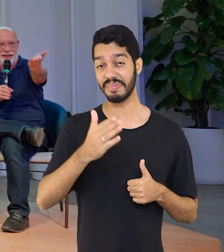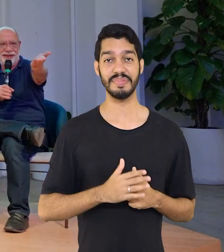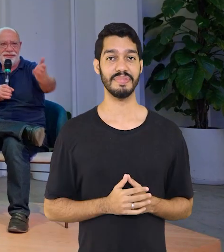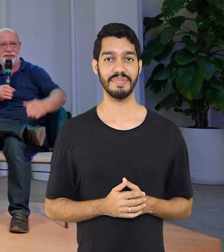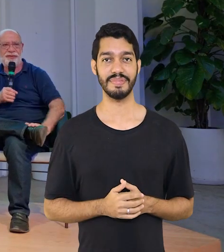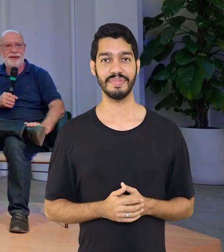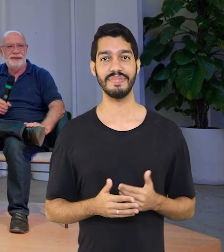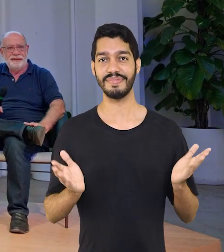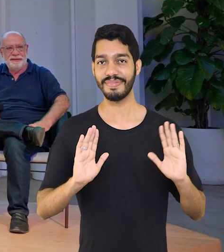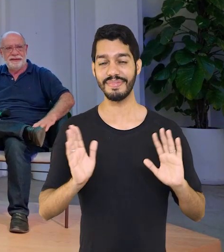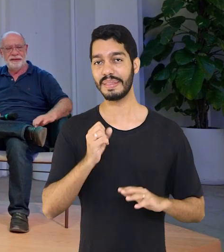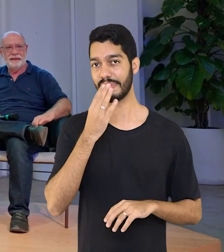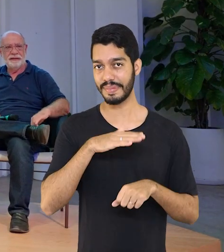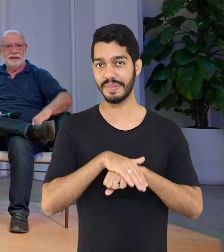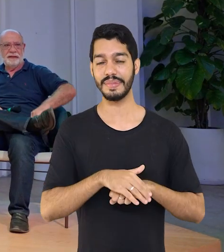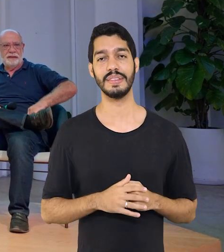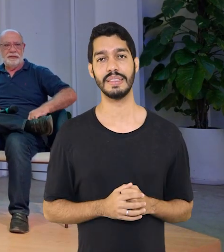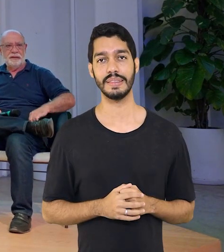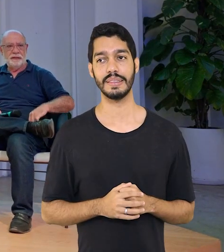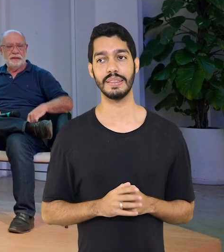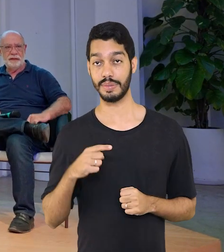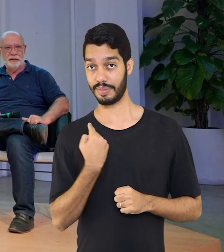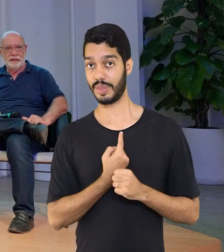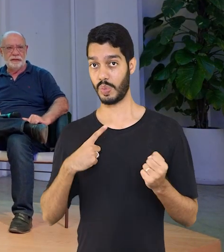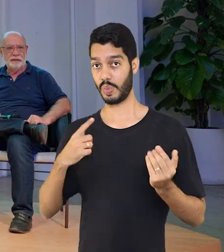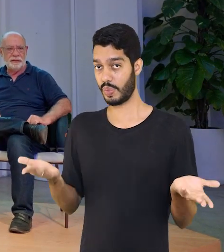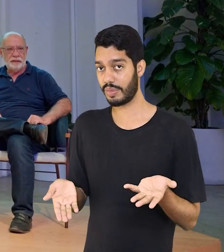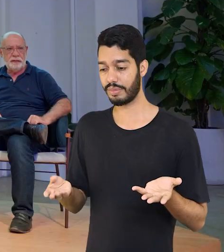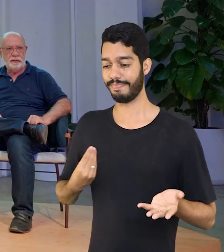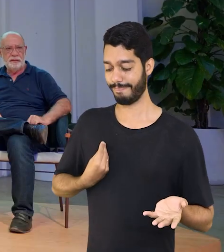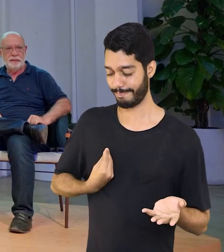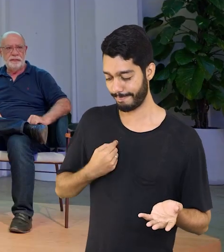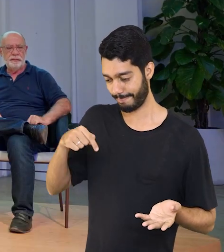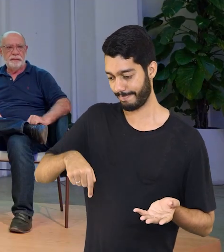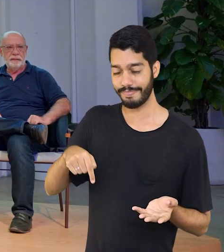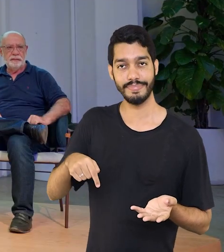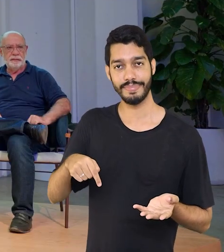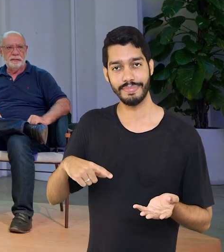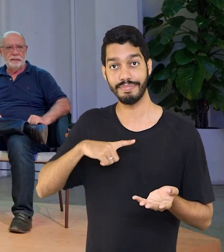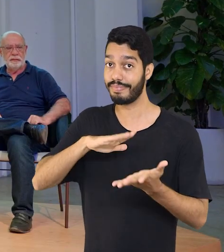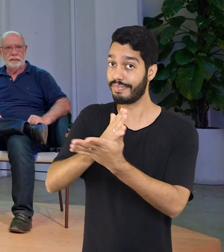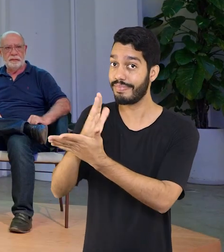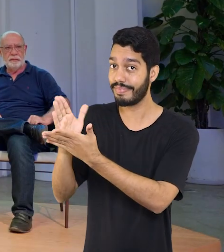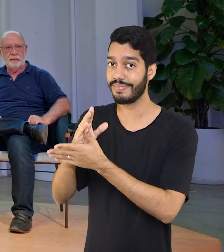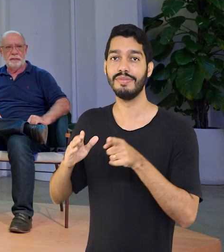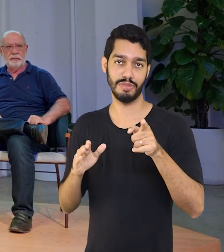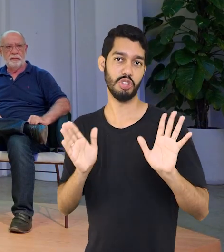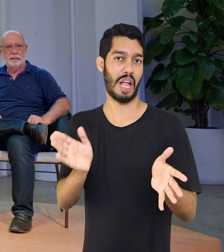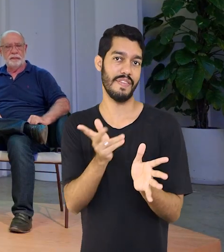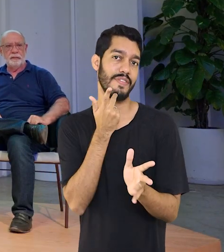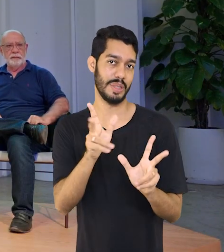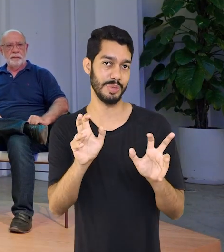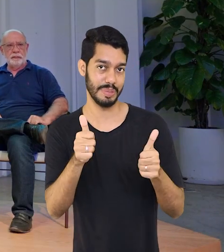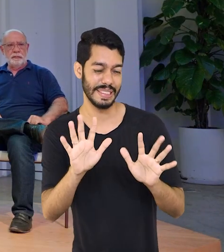Obrigado, Suzana, por favor. Oi, boa noite. A gente hoje vive no Brasil alguns paradoxos, e vocês falaram